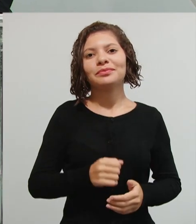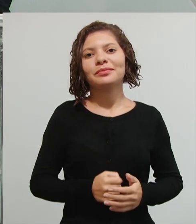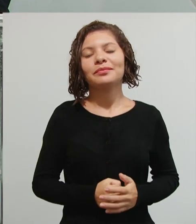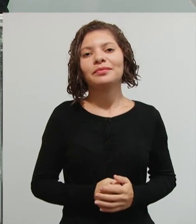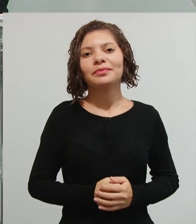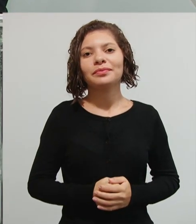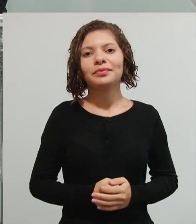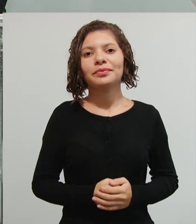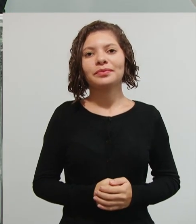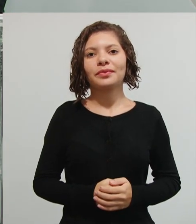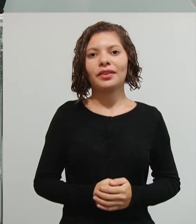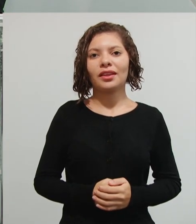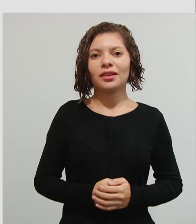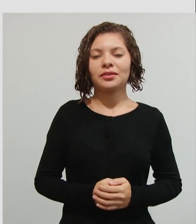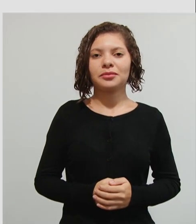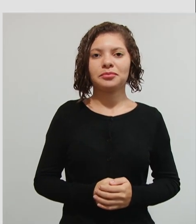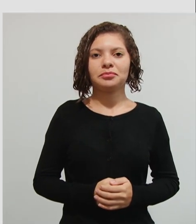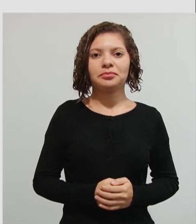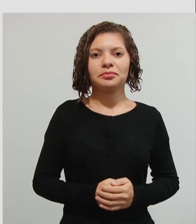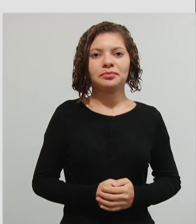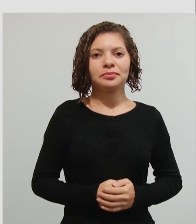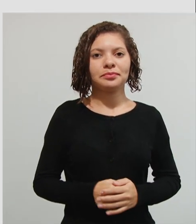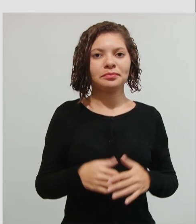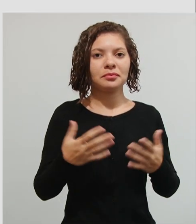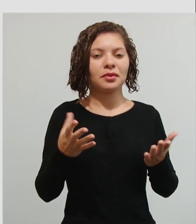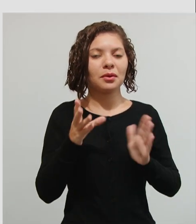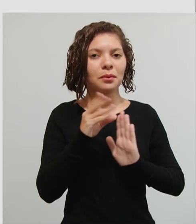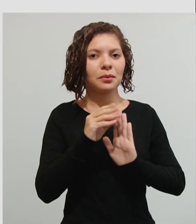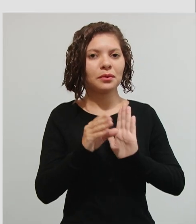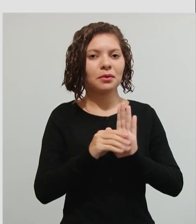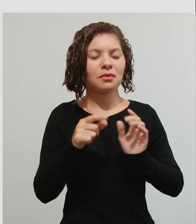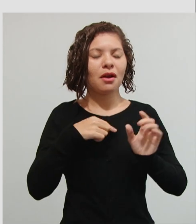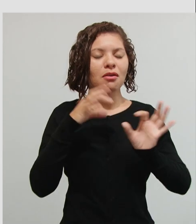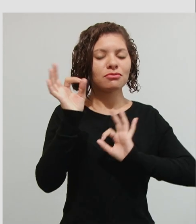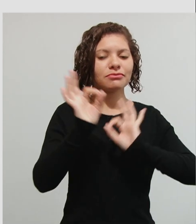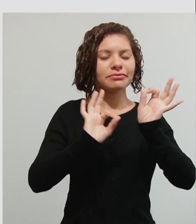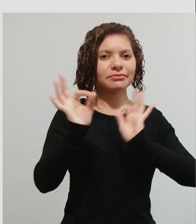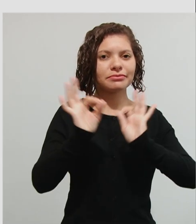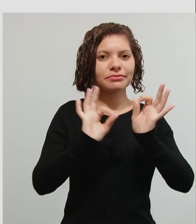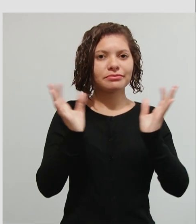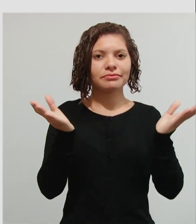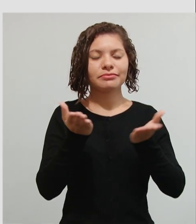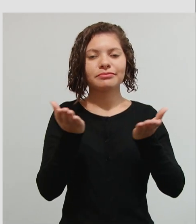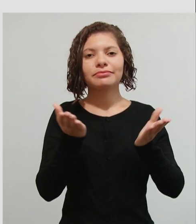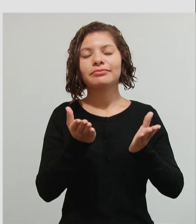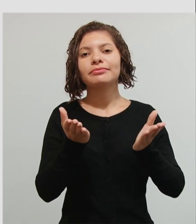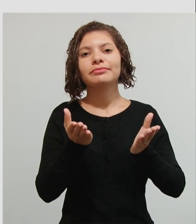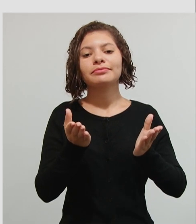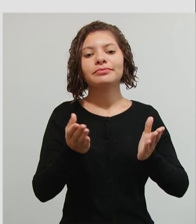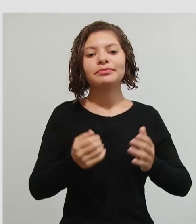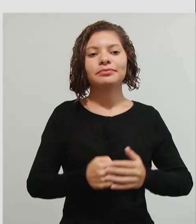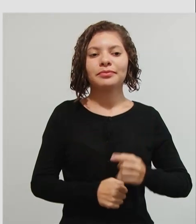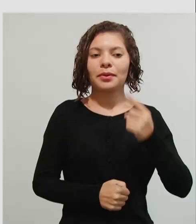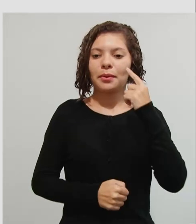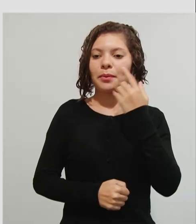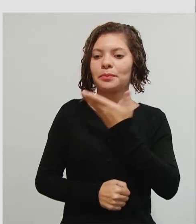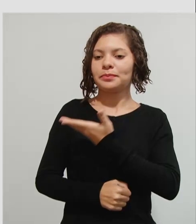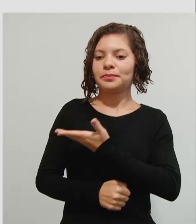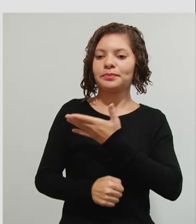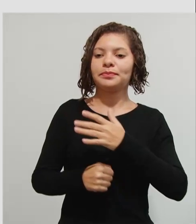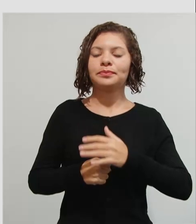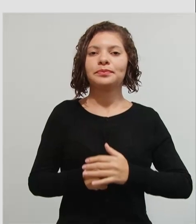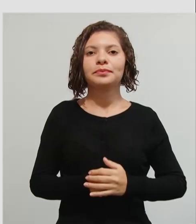vendo, esses são o conteúdo que eu tinha programado para hoje. essa referência dessa